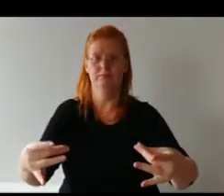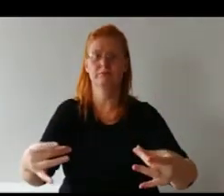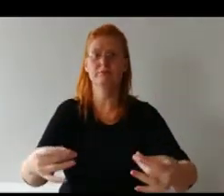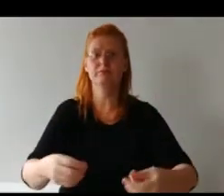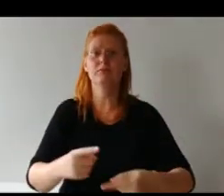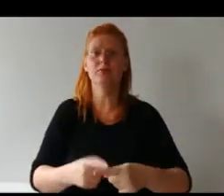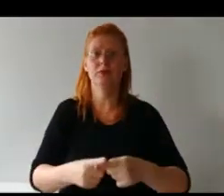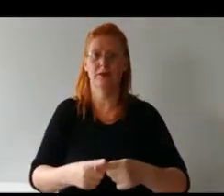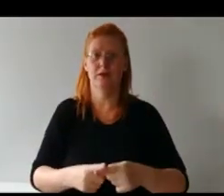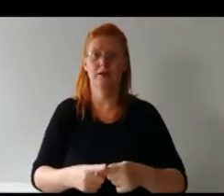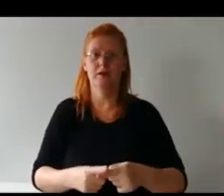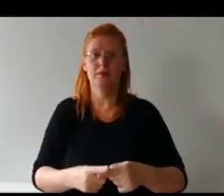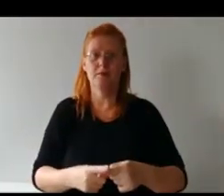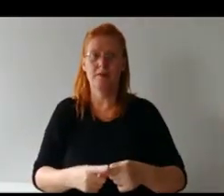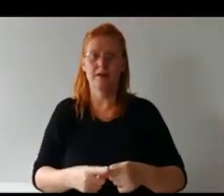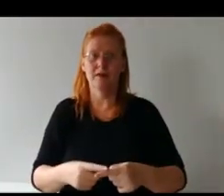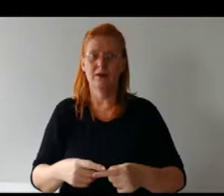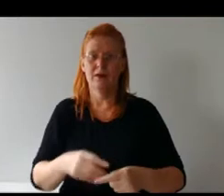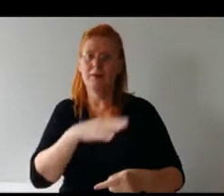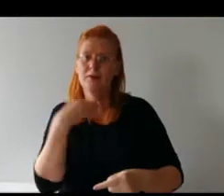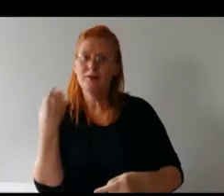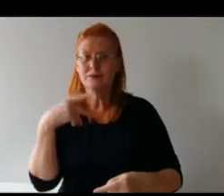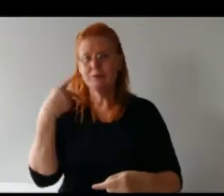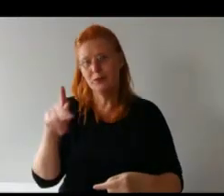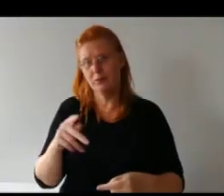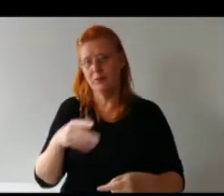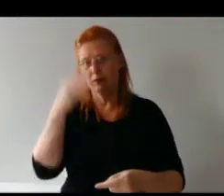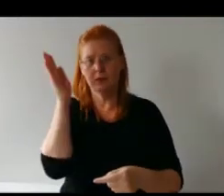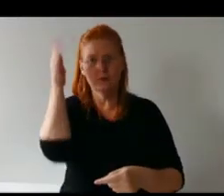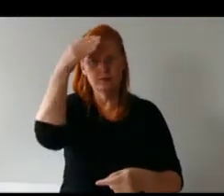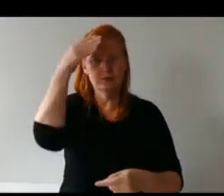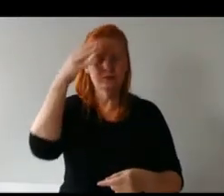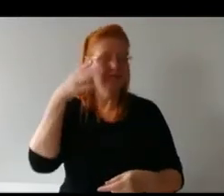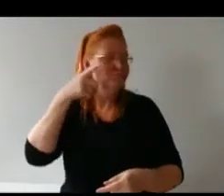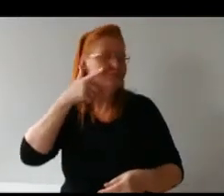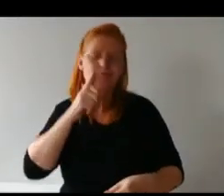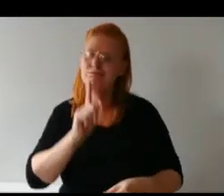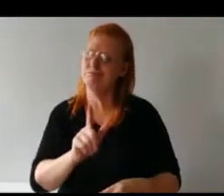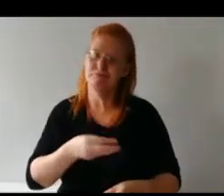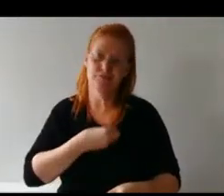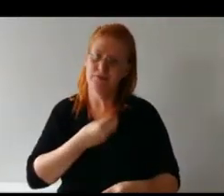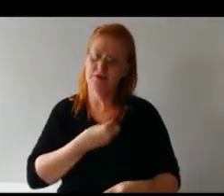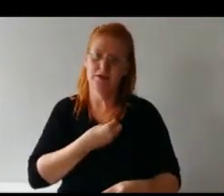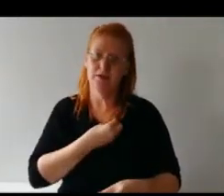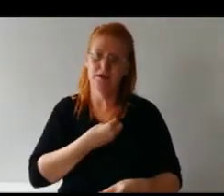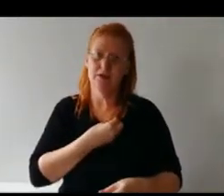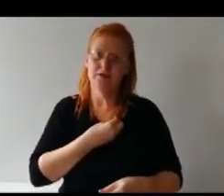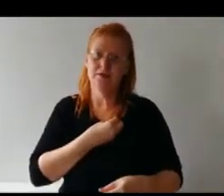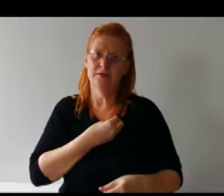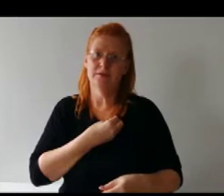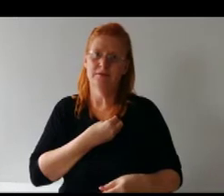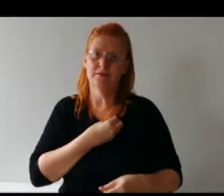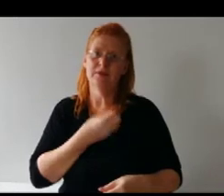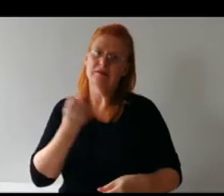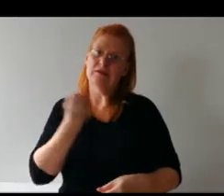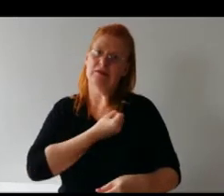teve. Por sofrer uma enfermidade e não conseguir mais viver uma vida, tirou